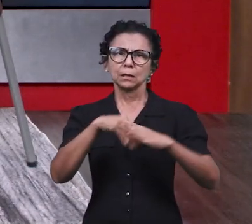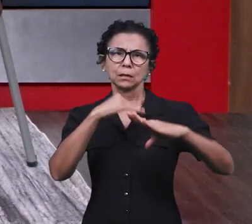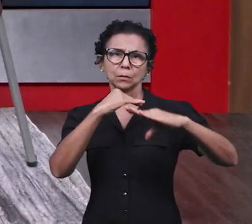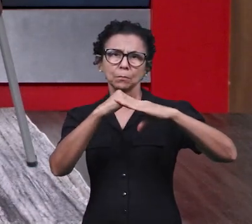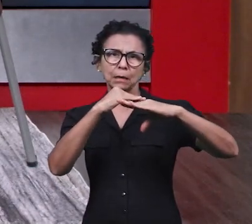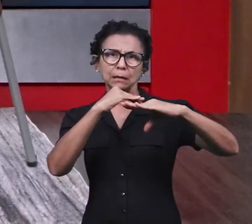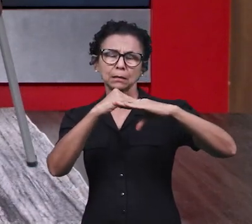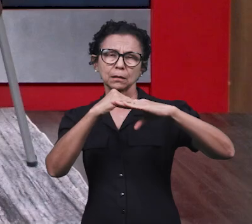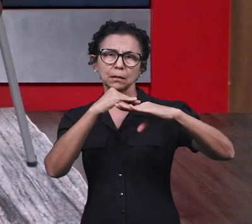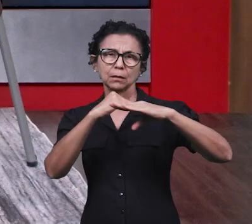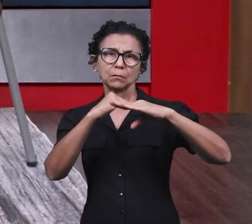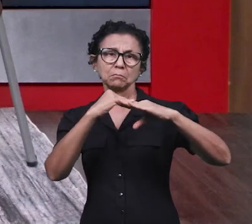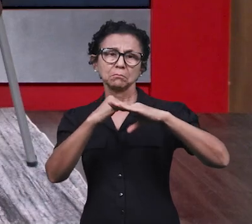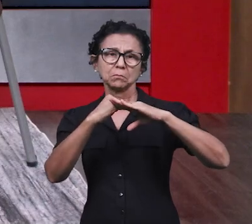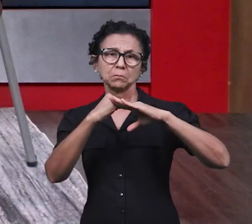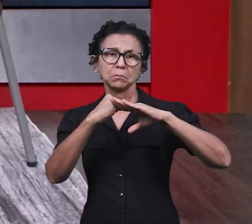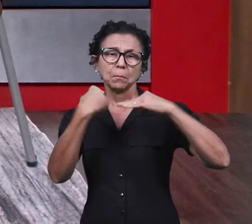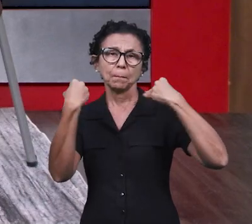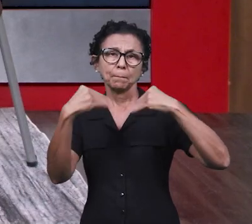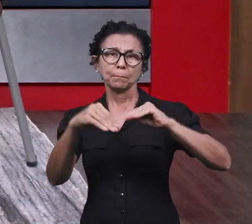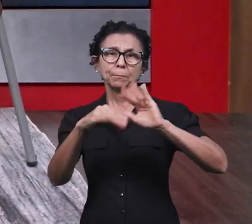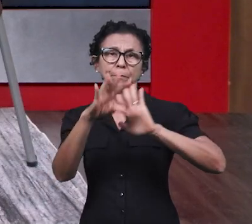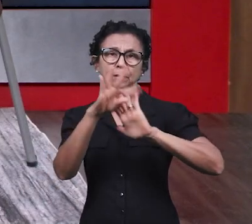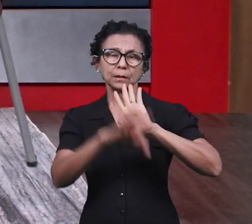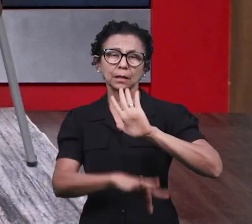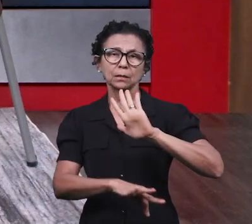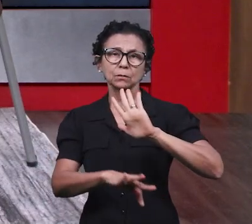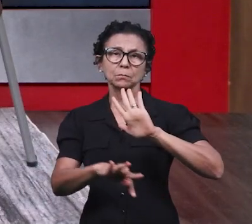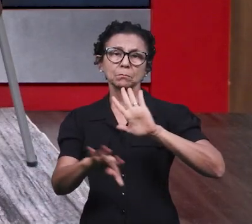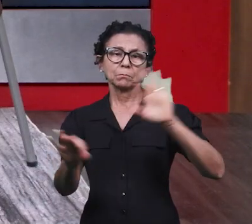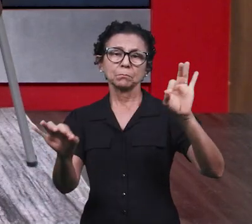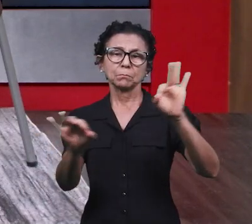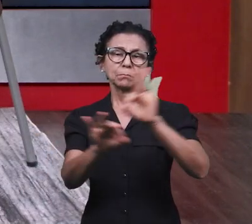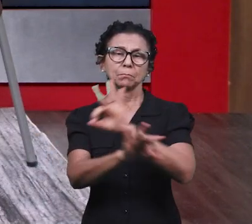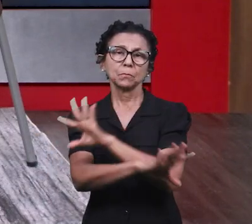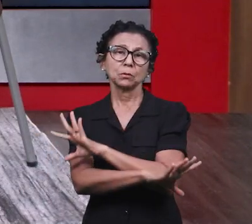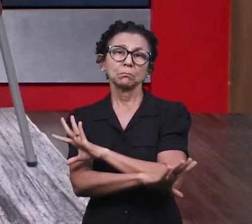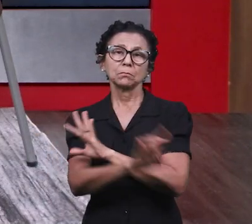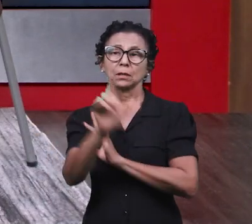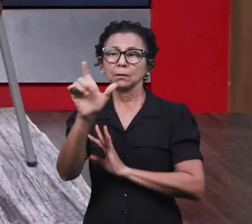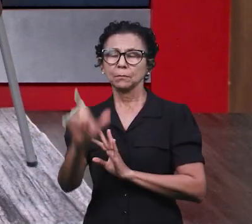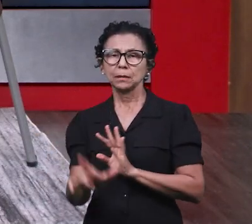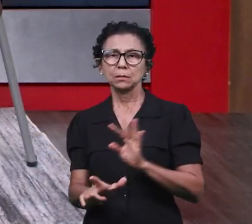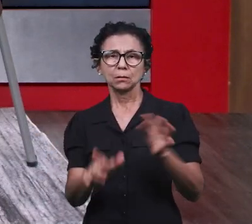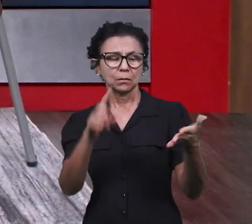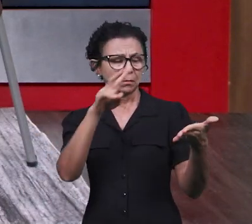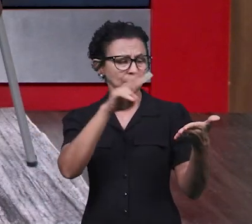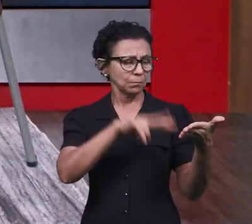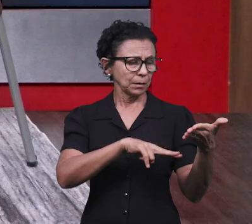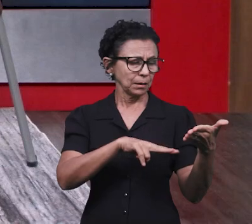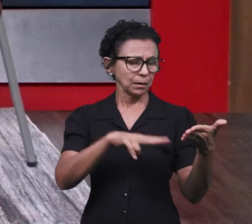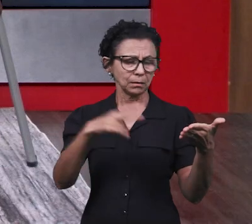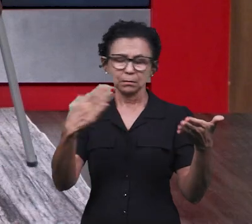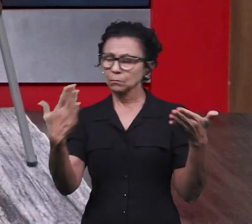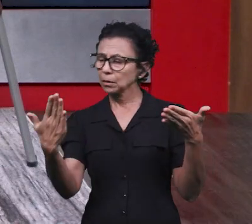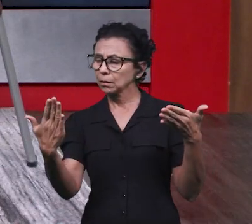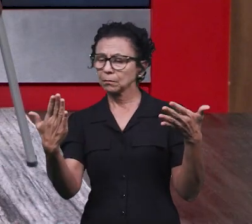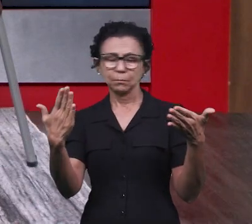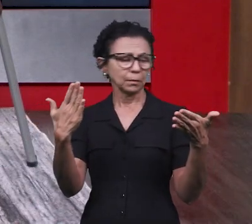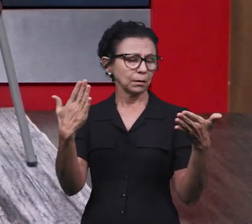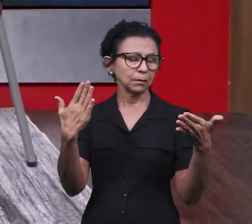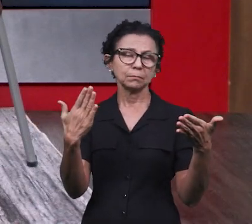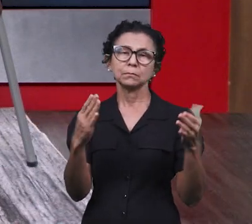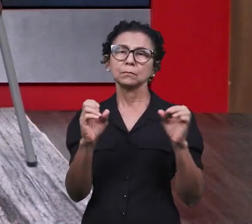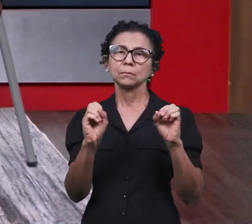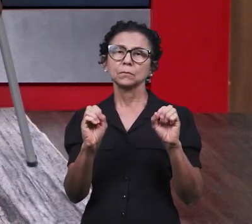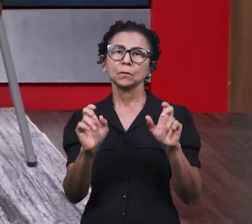pronto. A pessoa, o servidor, o magistrado, ele só olha, confere e dá o ok, né? Então, basicamente, são